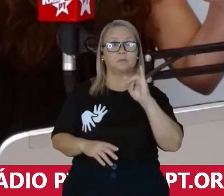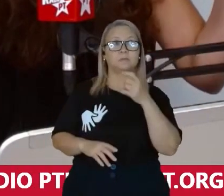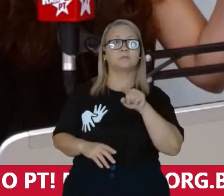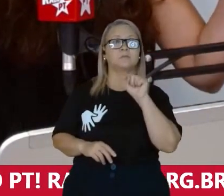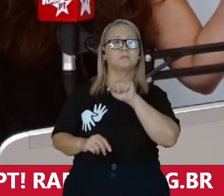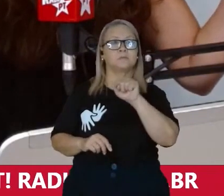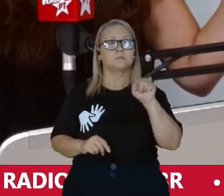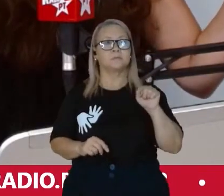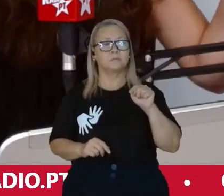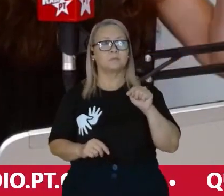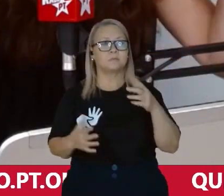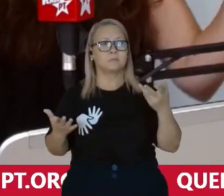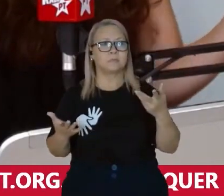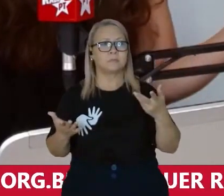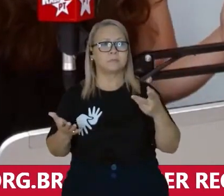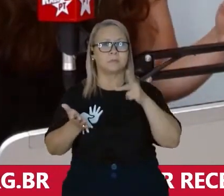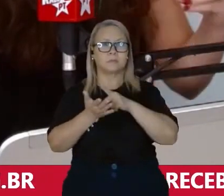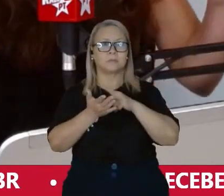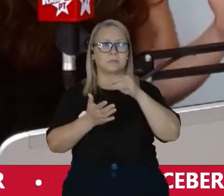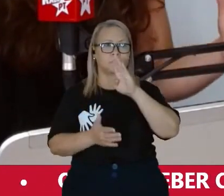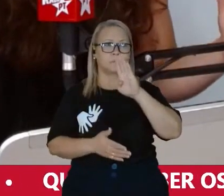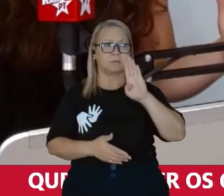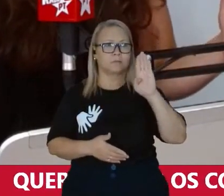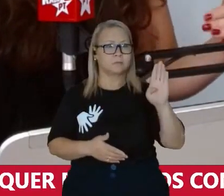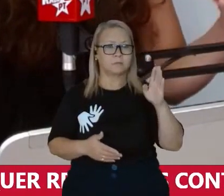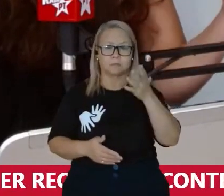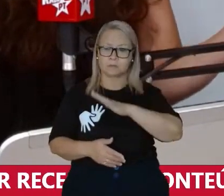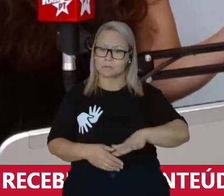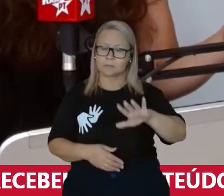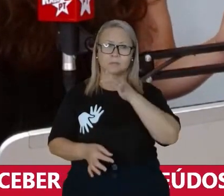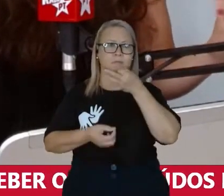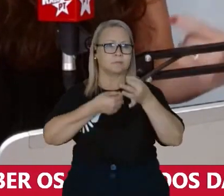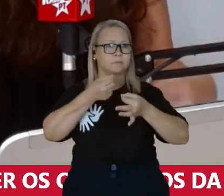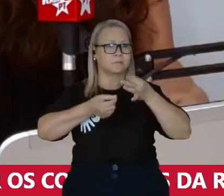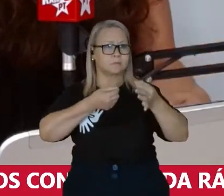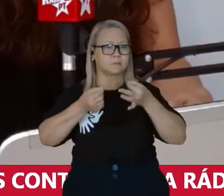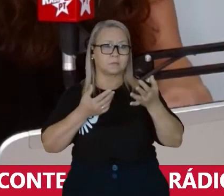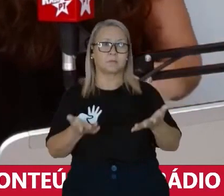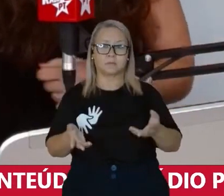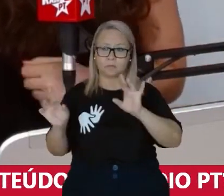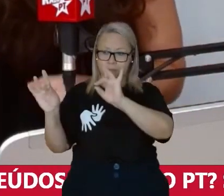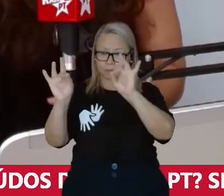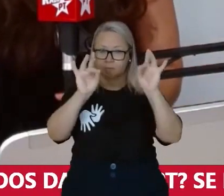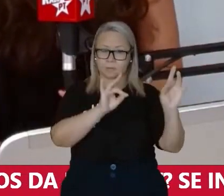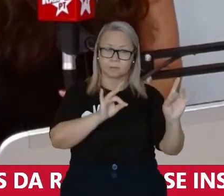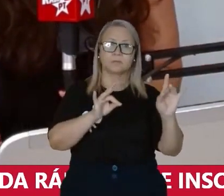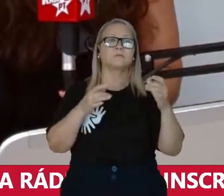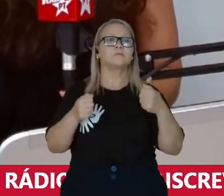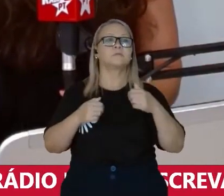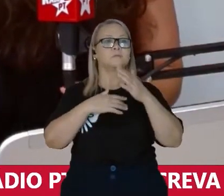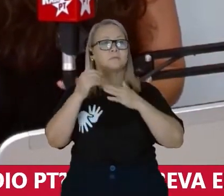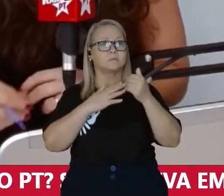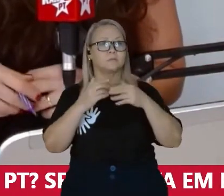que virou um verdadeiro Big Brother mesmo. Estava todo mundo comentando, todo mundo ligado. Isso se deve muito à atuação